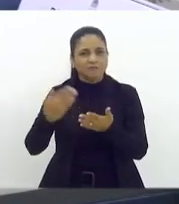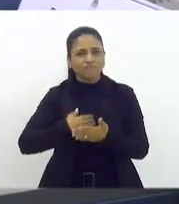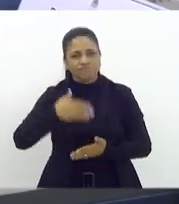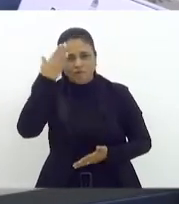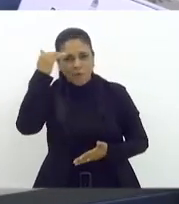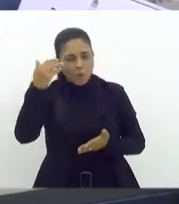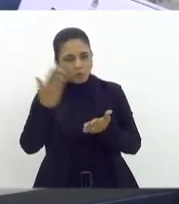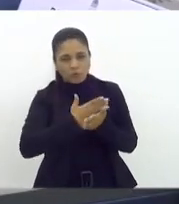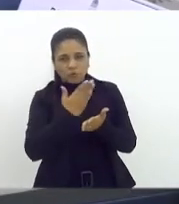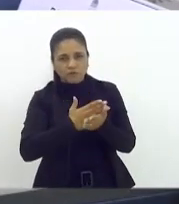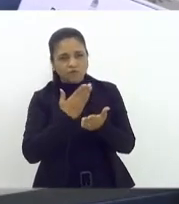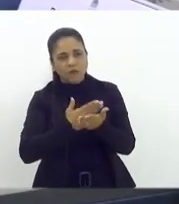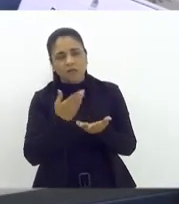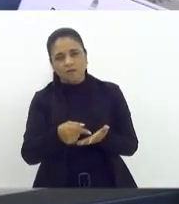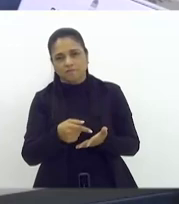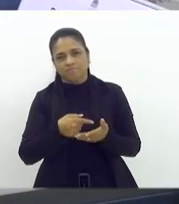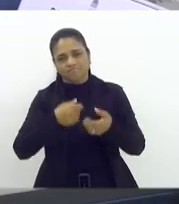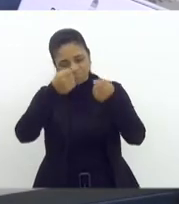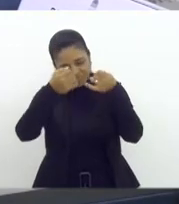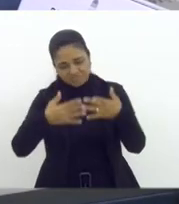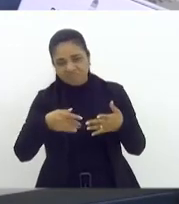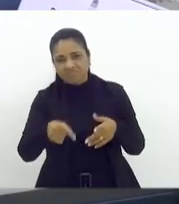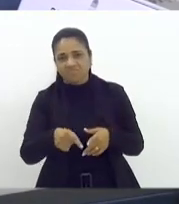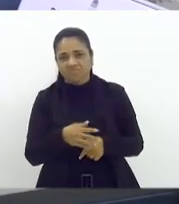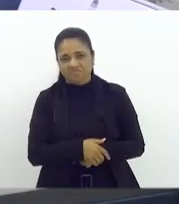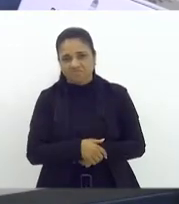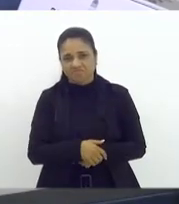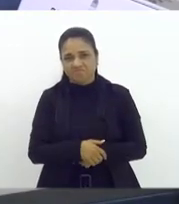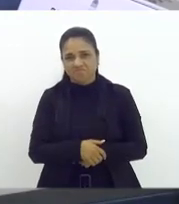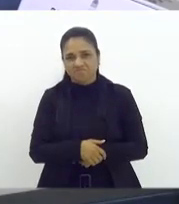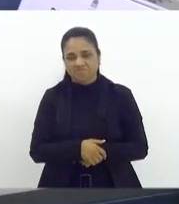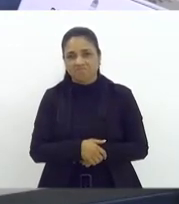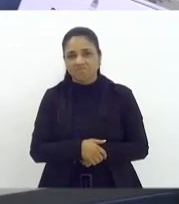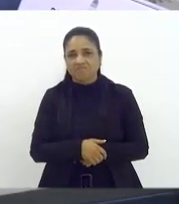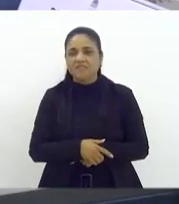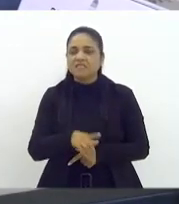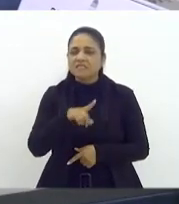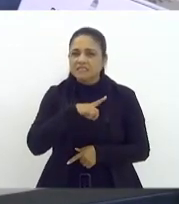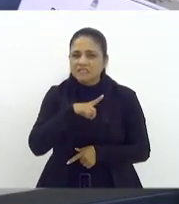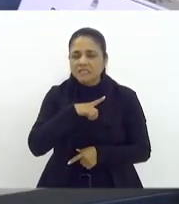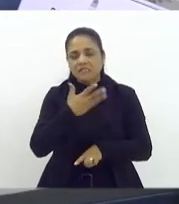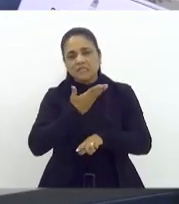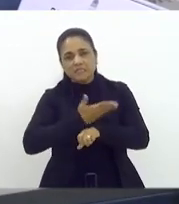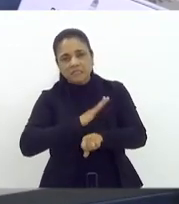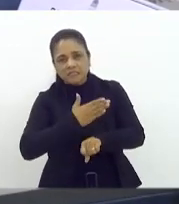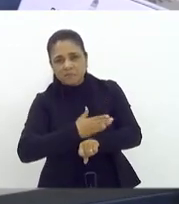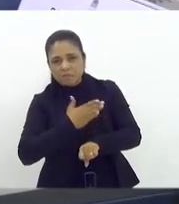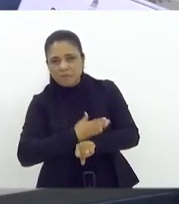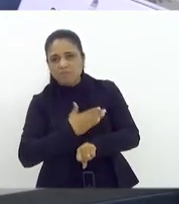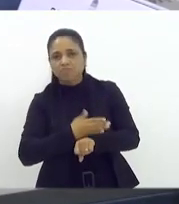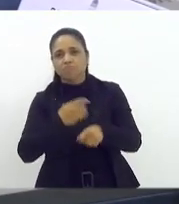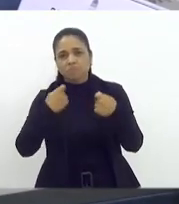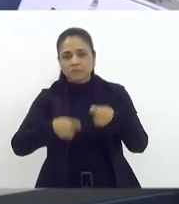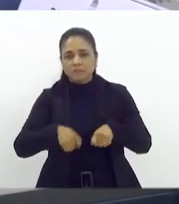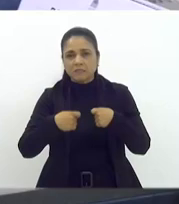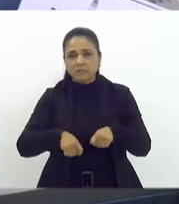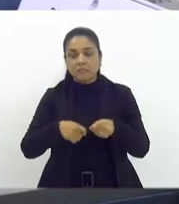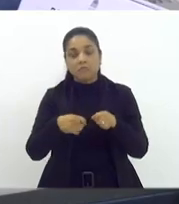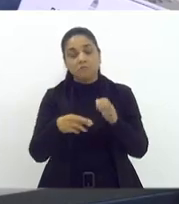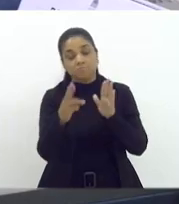misérias do processo penal é isso é isso a gente tem que ter treinamento e a gente tem que ter